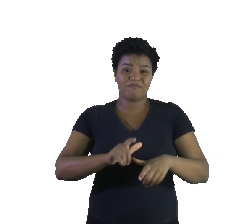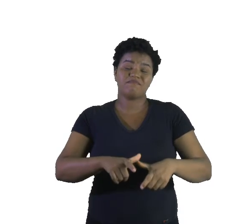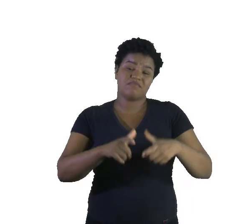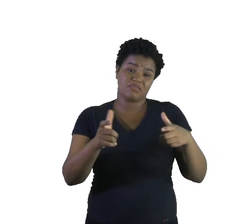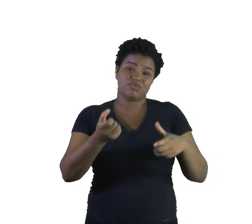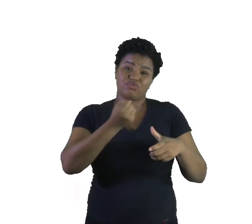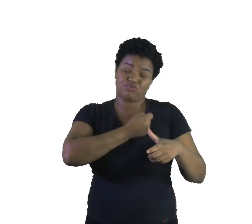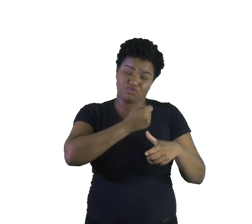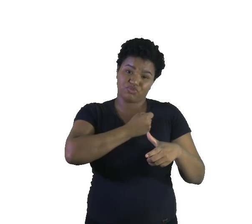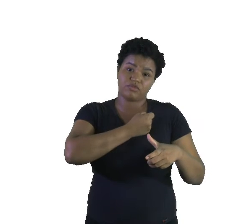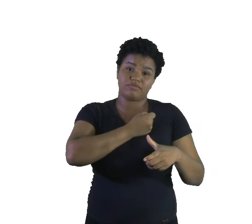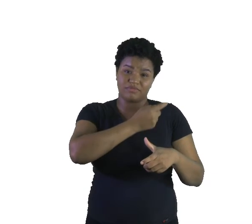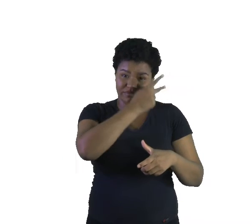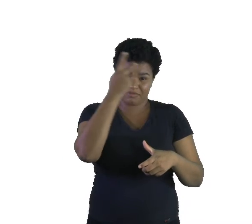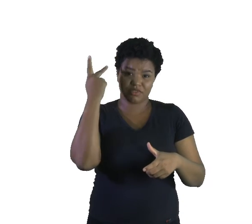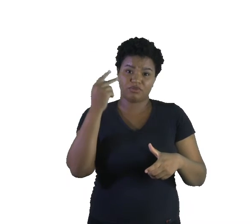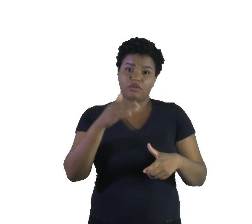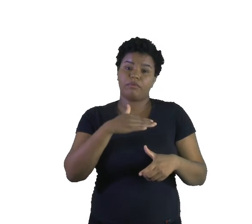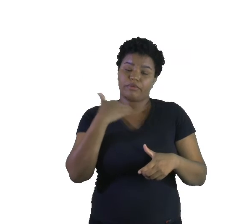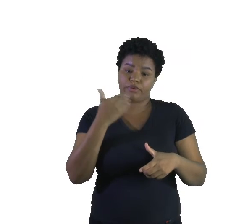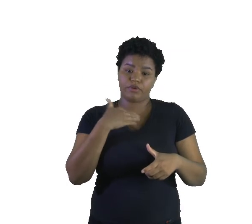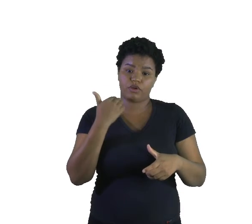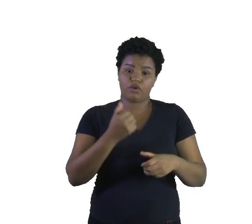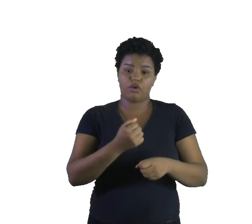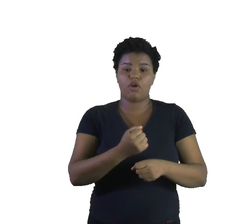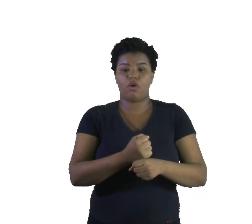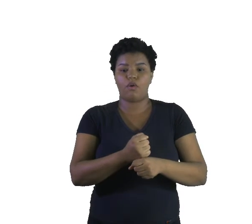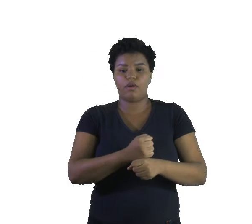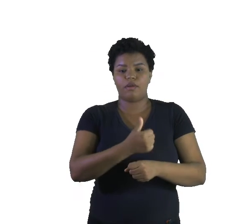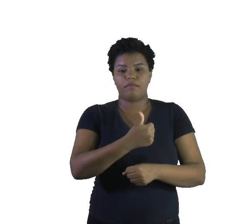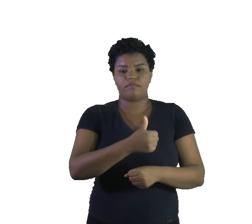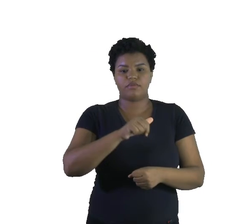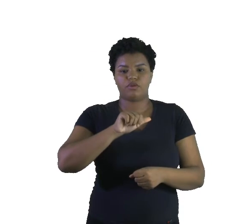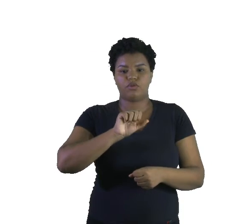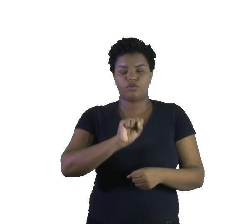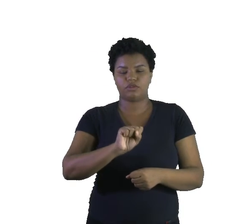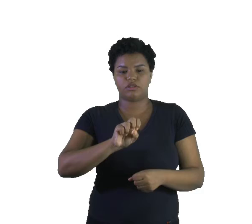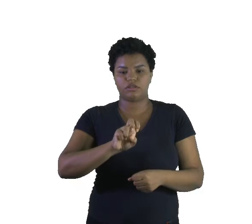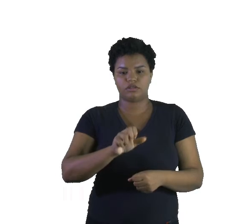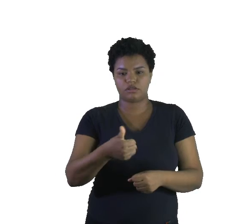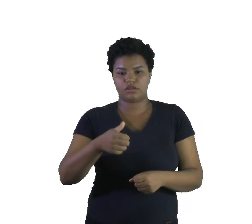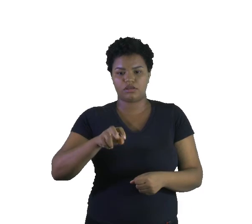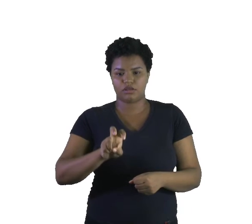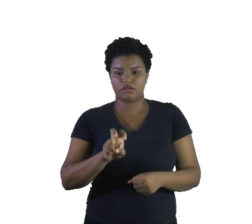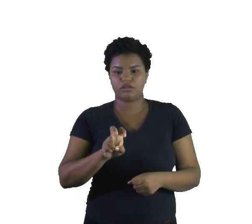Essa erupção ocorreu no ano de 1815 em Trambora.